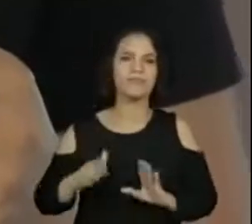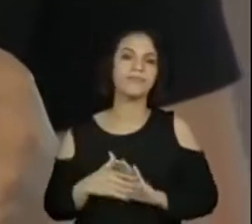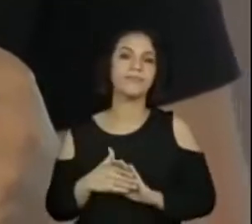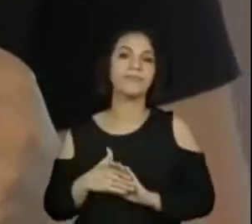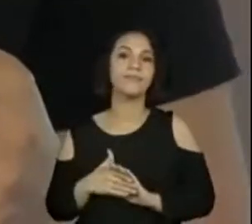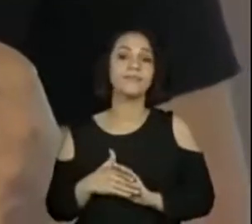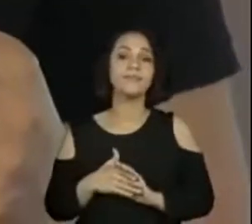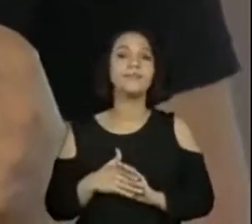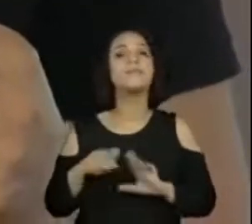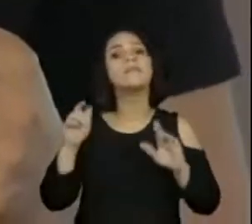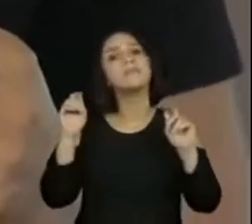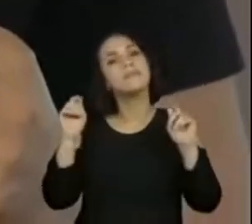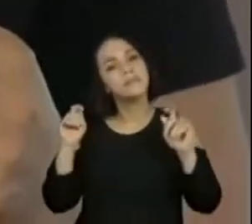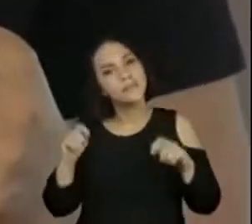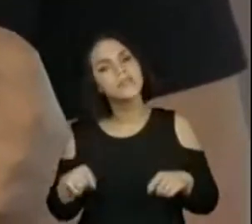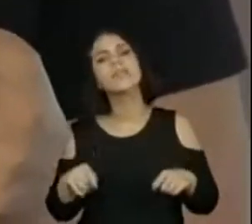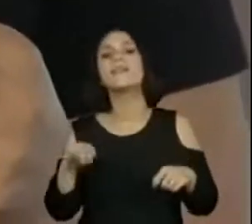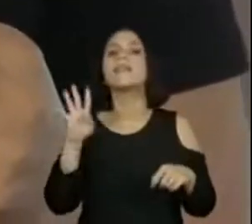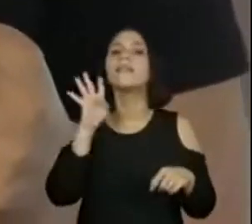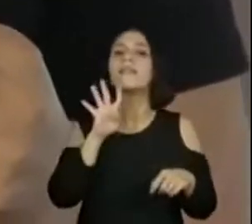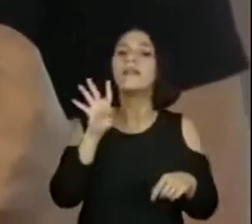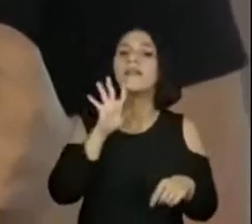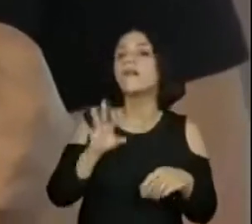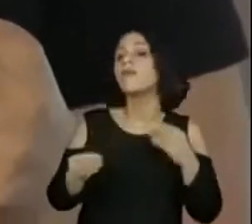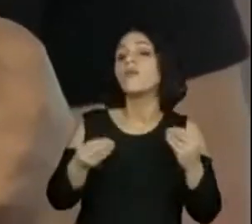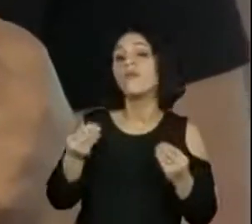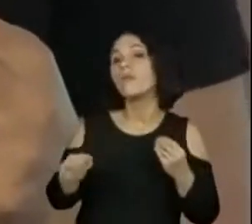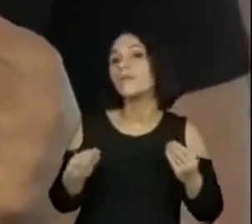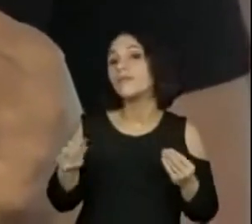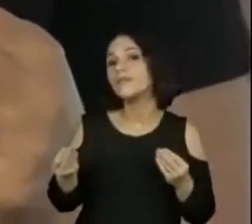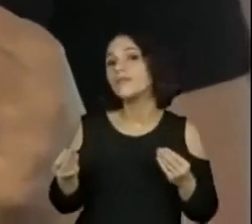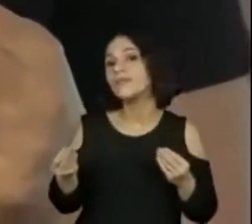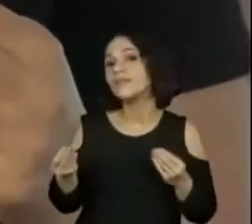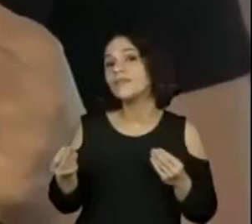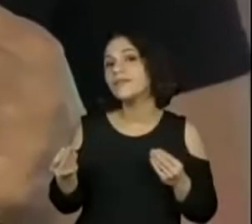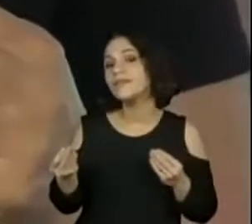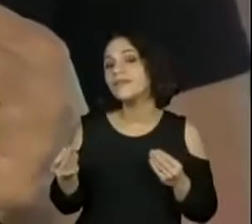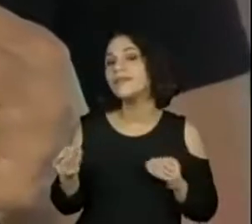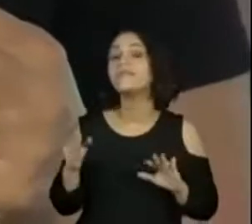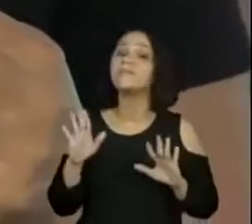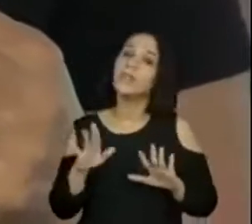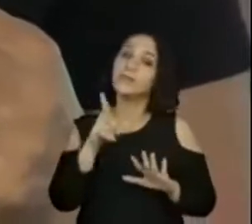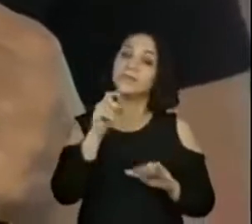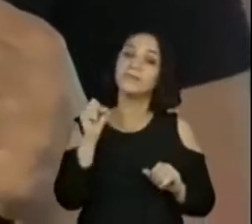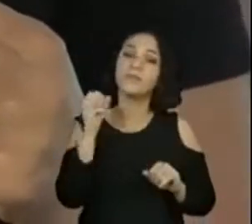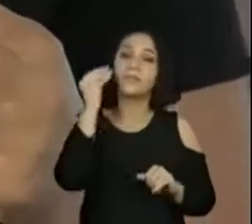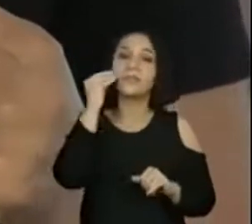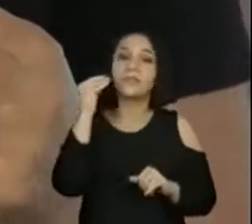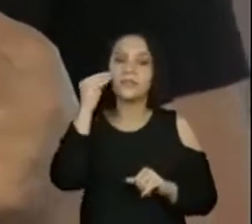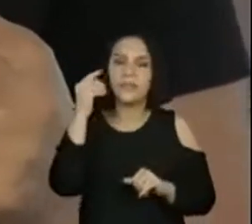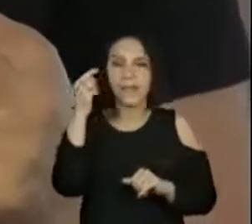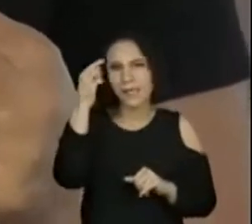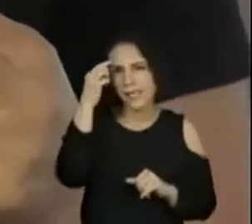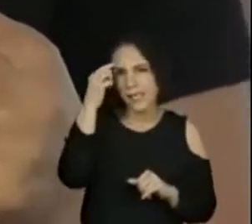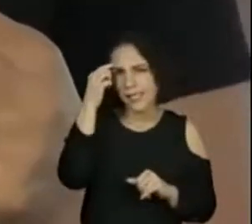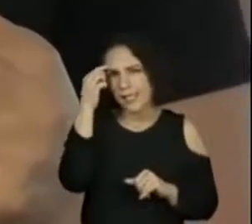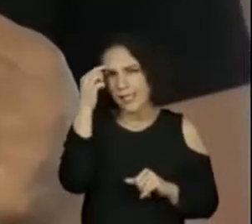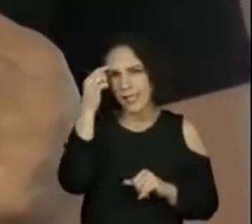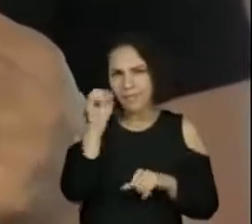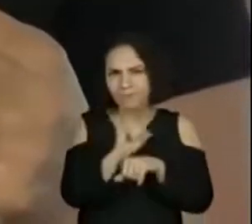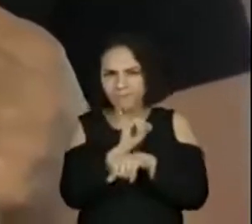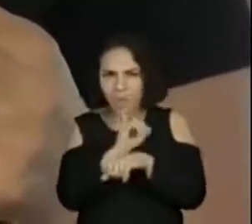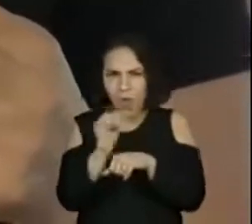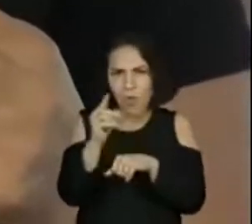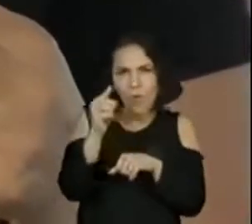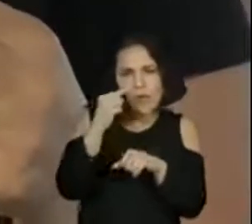tá bom? Tem um jeito matemático interessante de fazer isso, mas é legal que vocês vão pensando mais ou menos